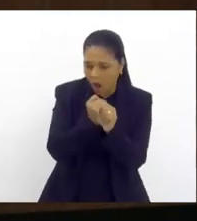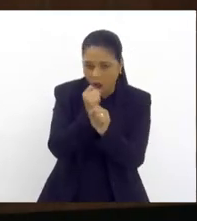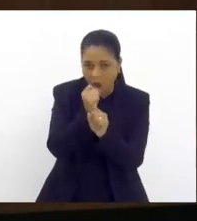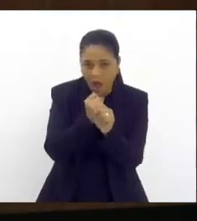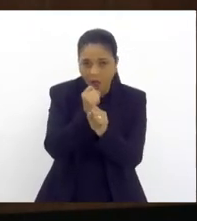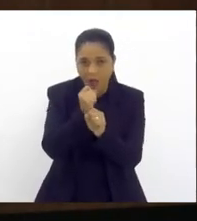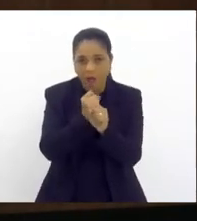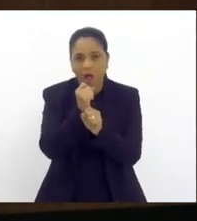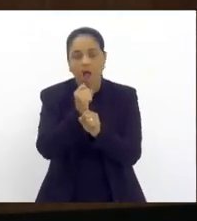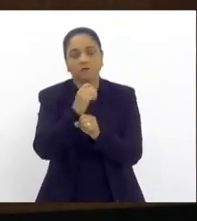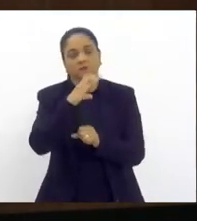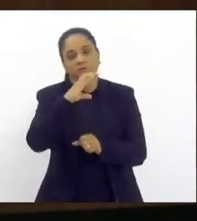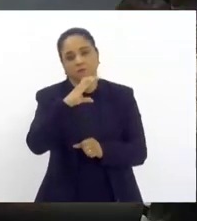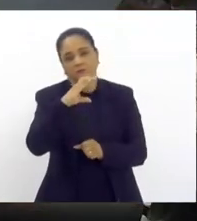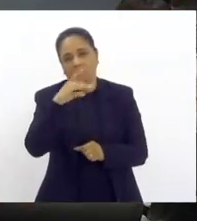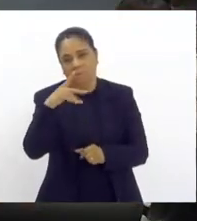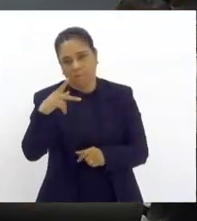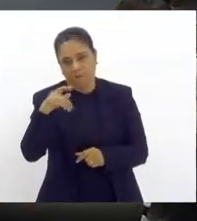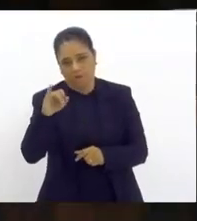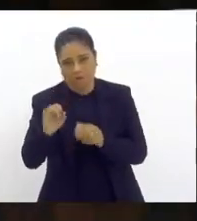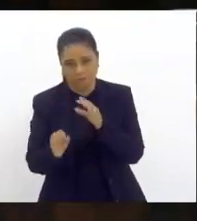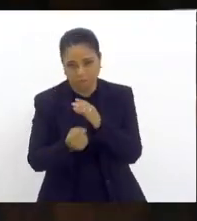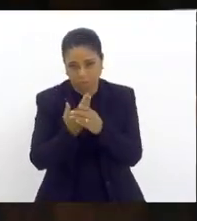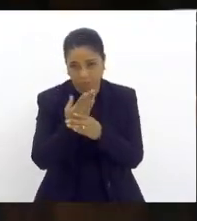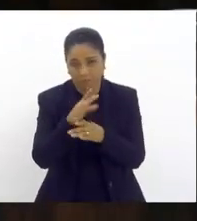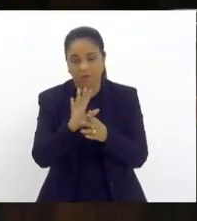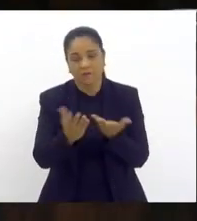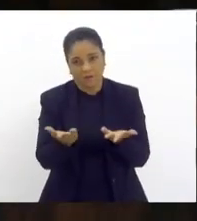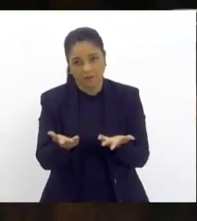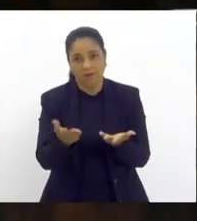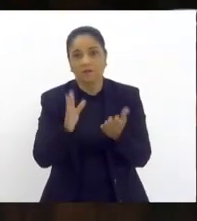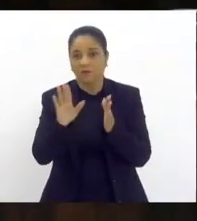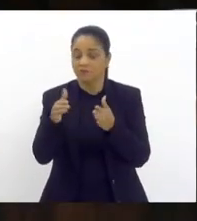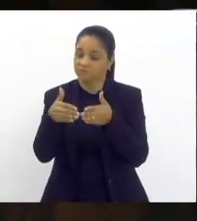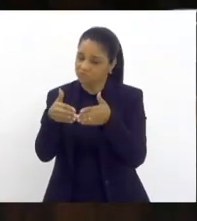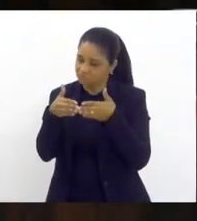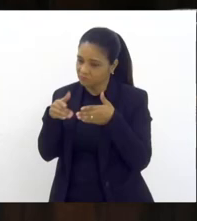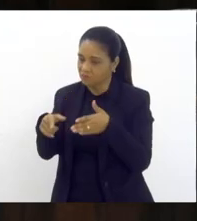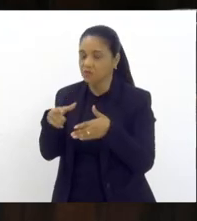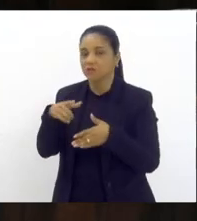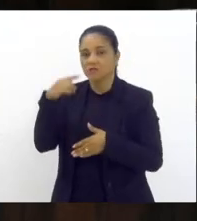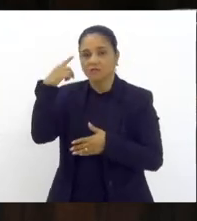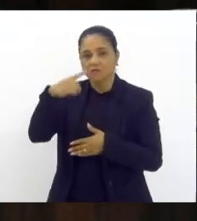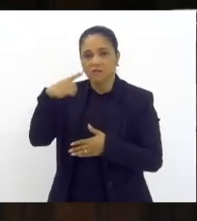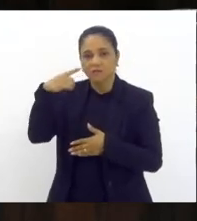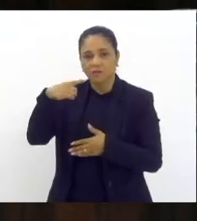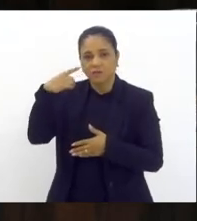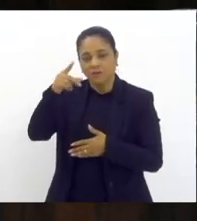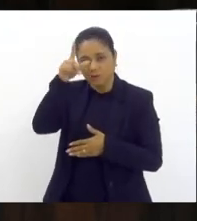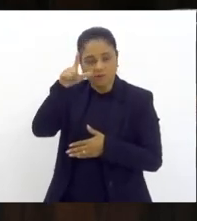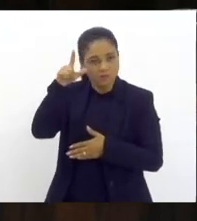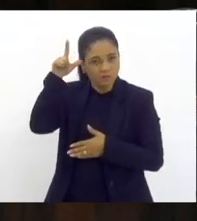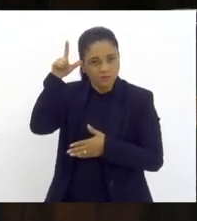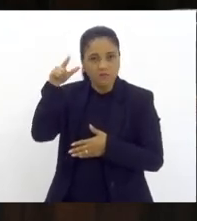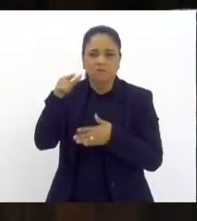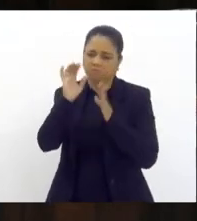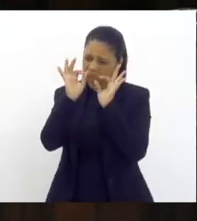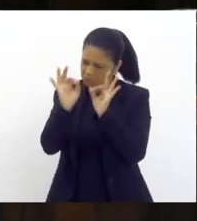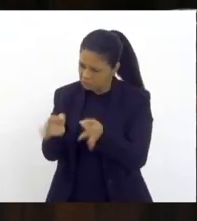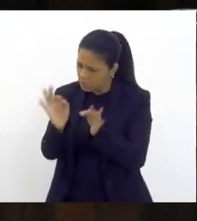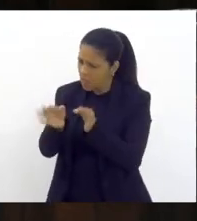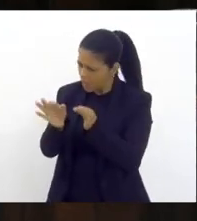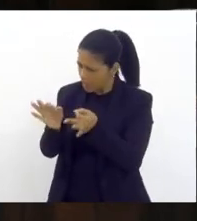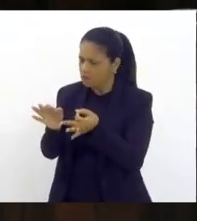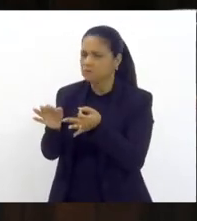e implantar essa CPI. Então, Vossa Excelência me permite, deputada Lucinha, Vossa Excelência está correta. Tenho